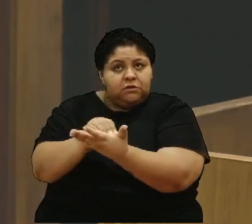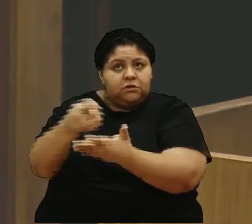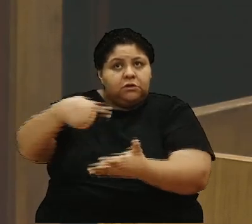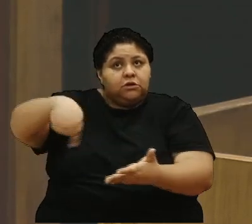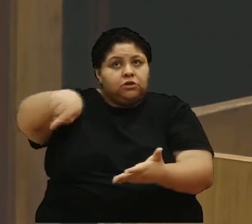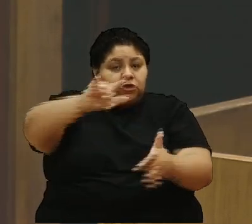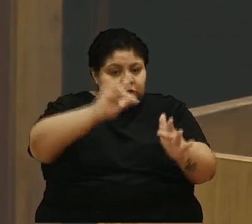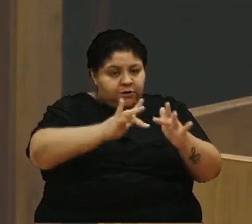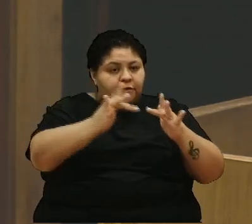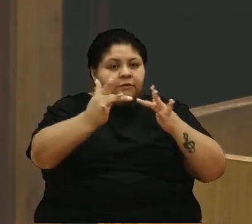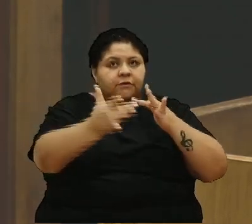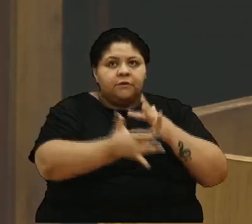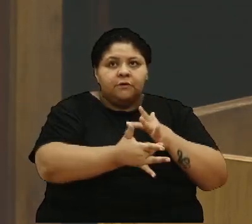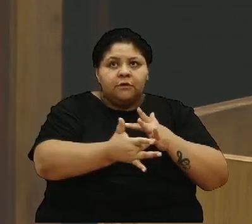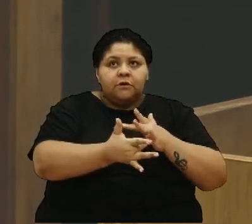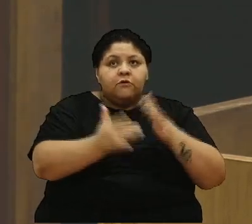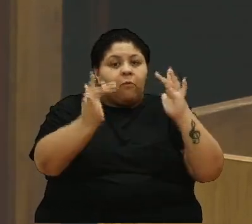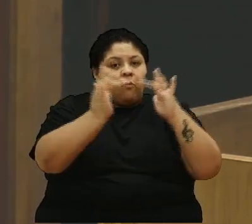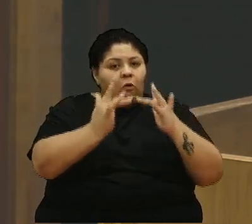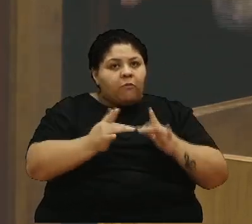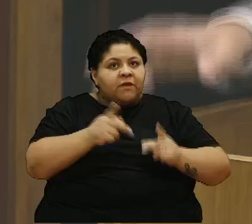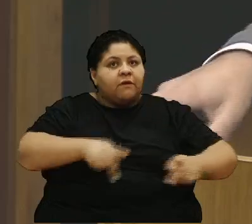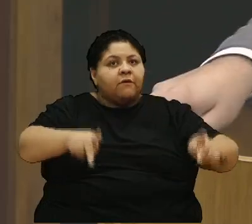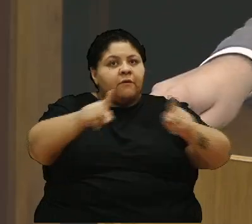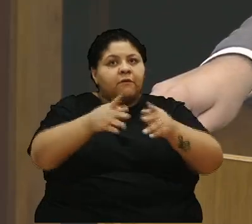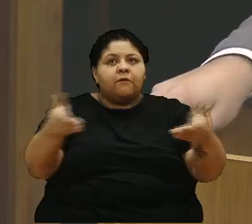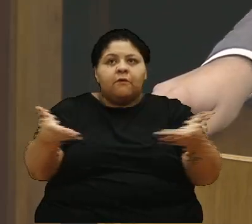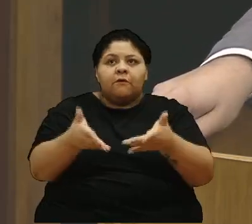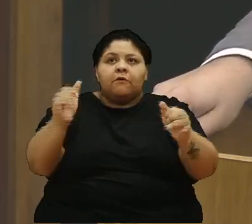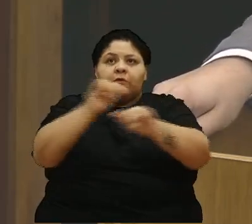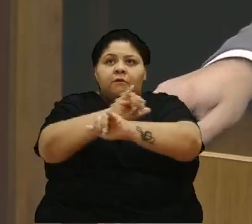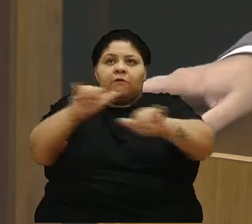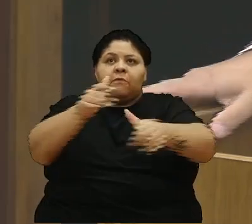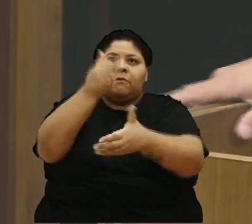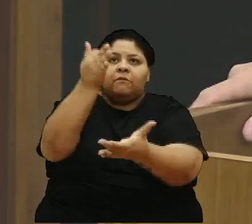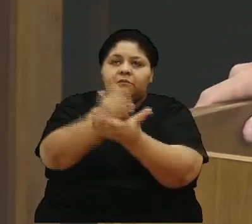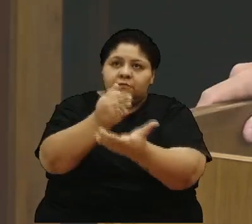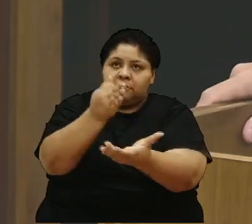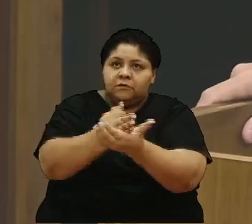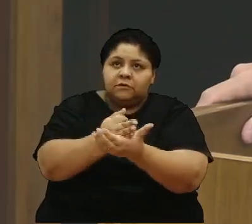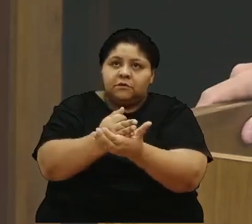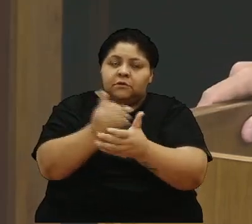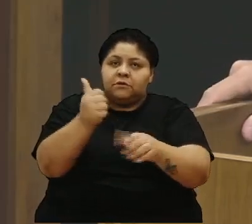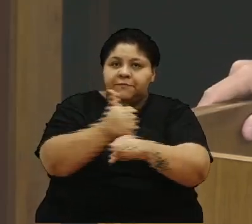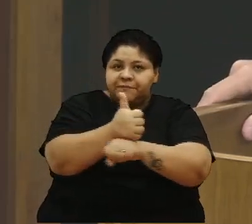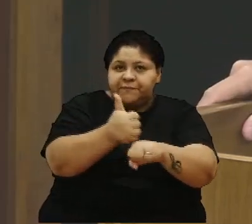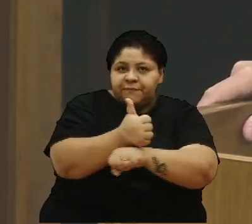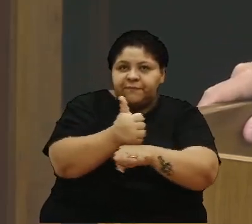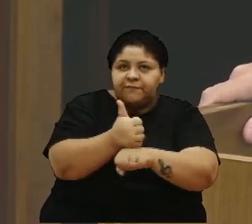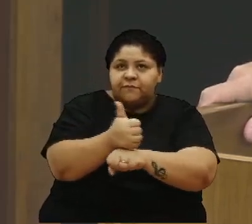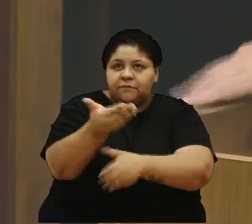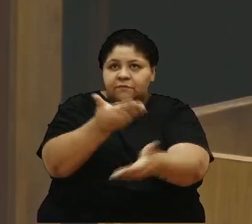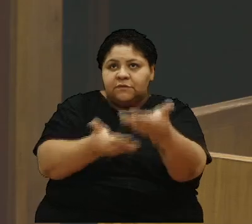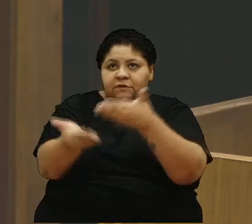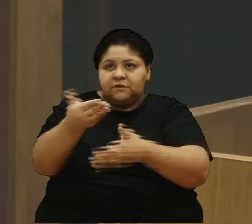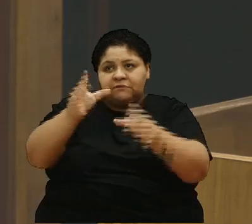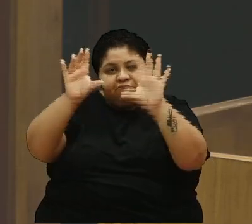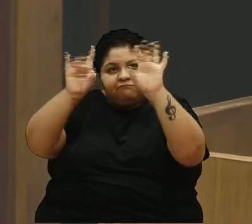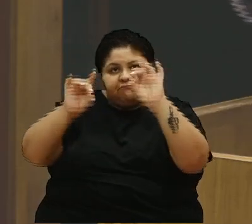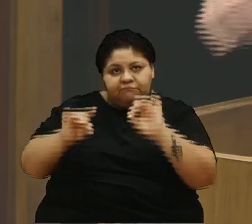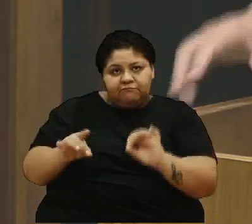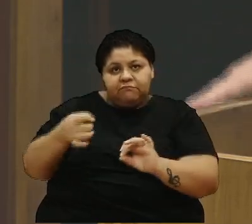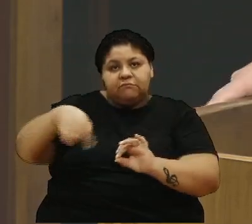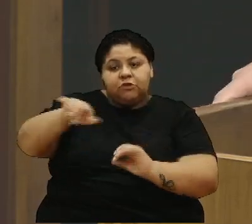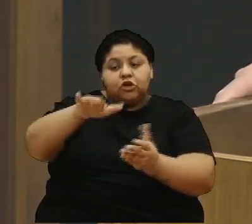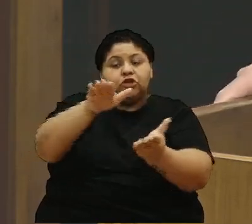às redes e vamos dialogar com a população. Então, está lançado a campanha do faltômetro, dos profissionais, das consultas especializadas. Nós